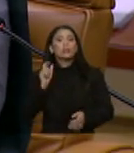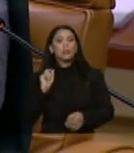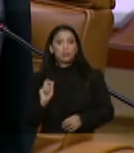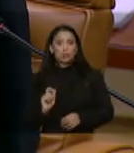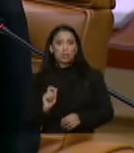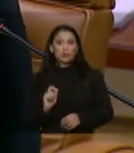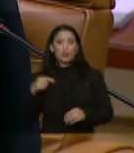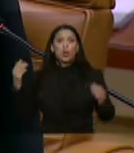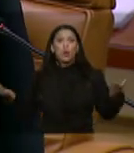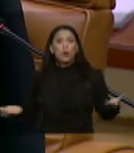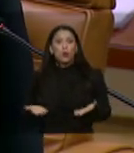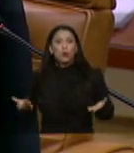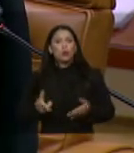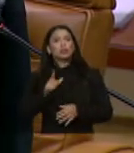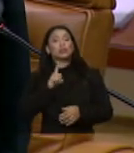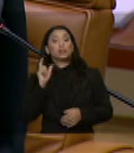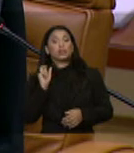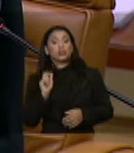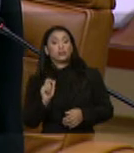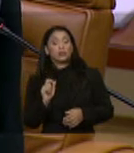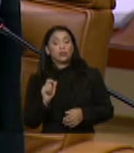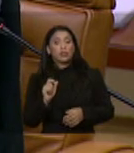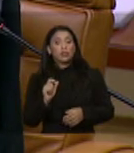ficando com medidas muito